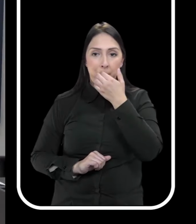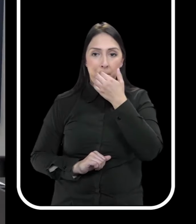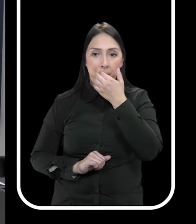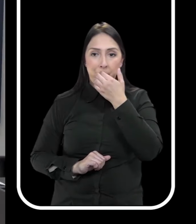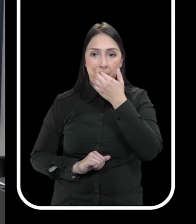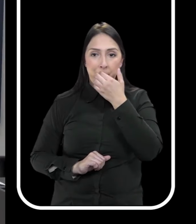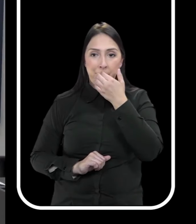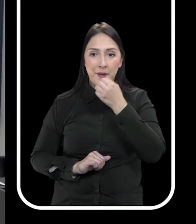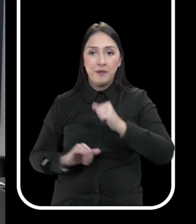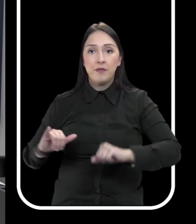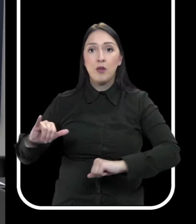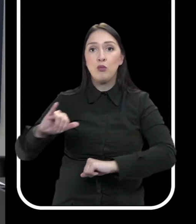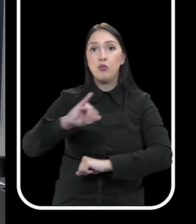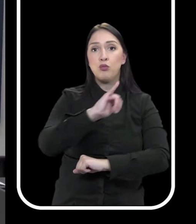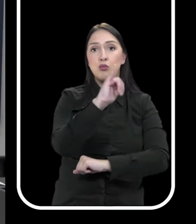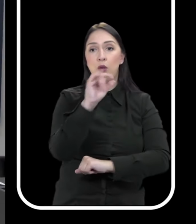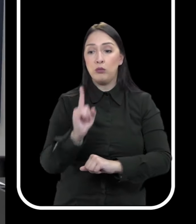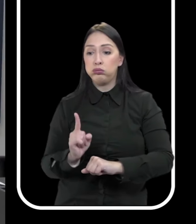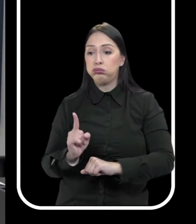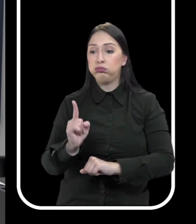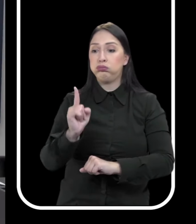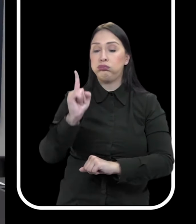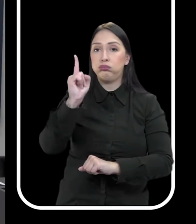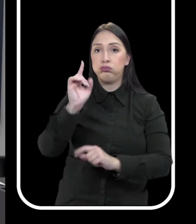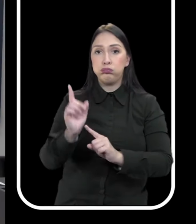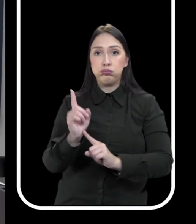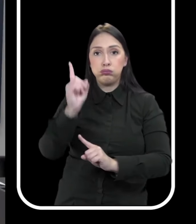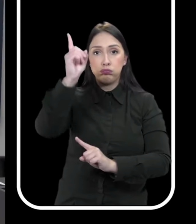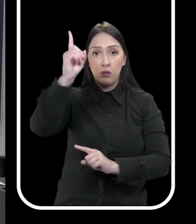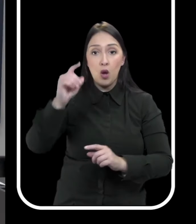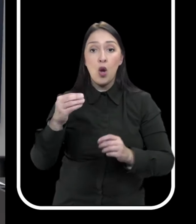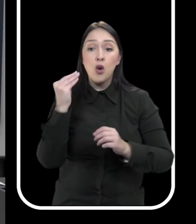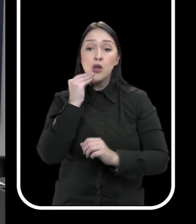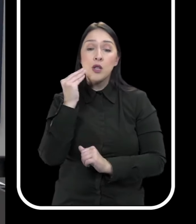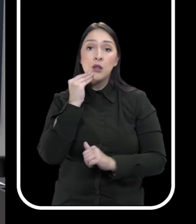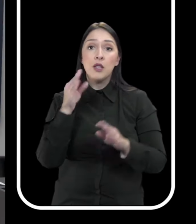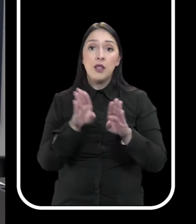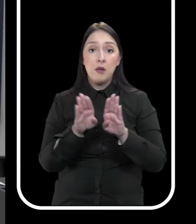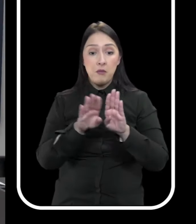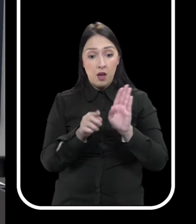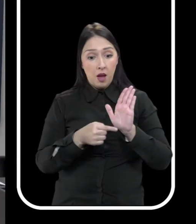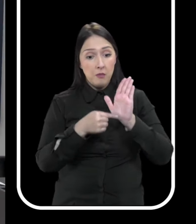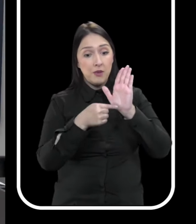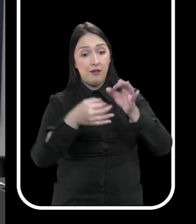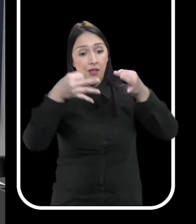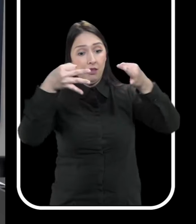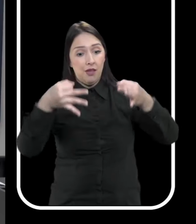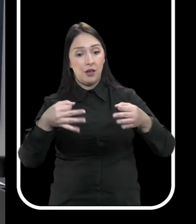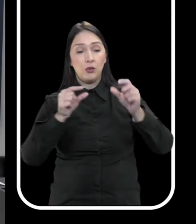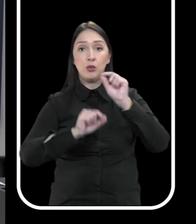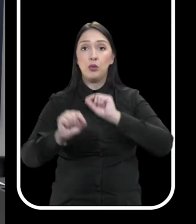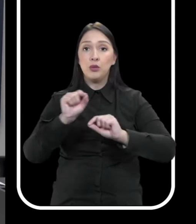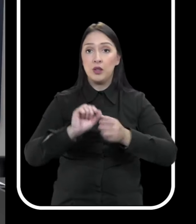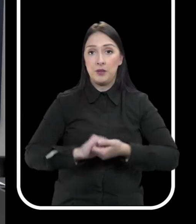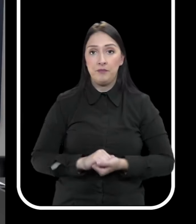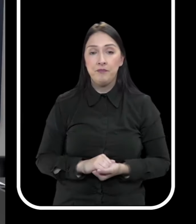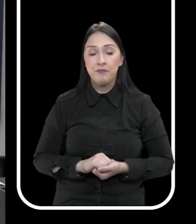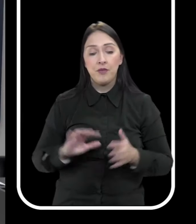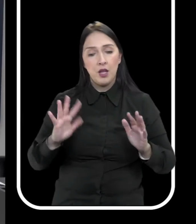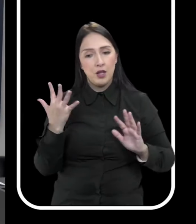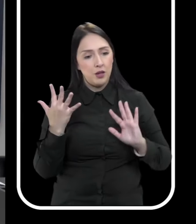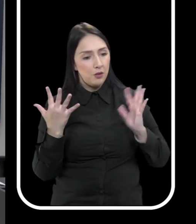voos interplanetários, nos voos espaciais, né, onde o simulador, ele apresenta